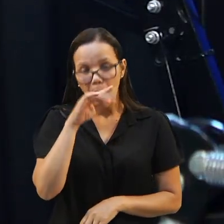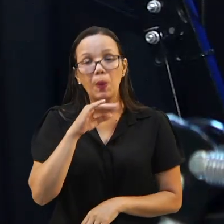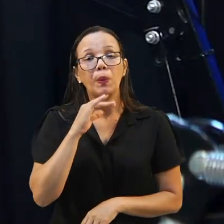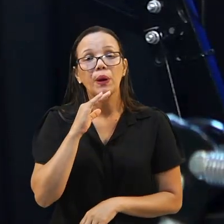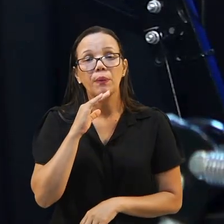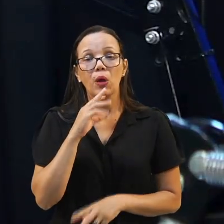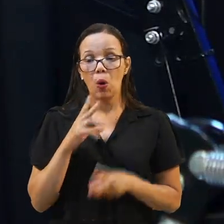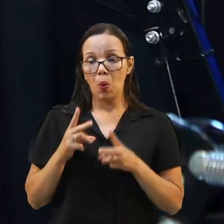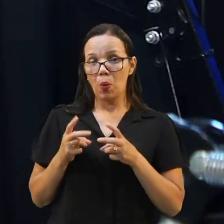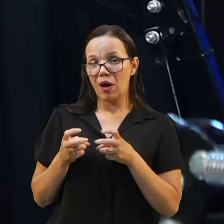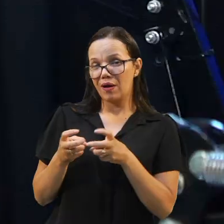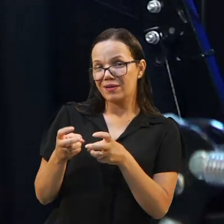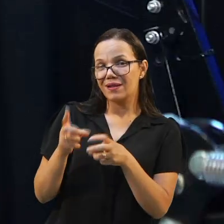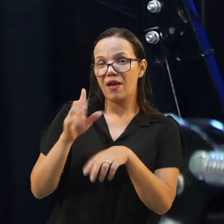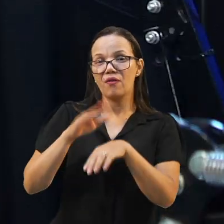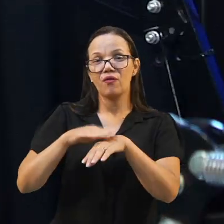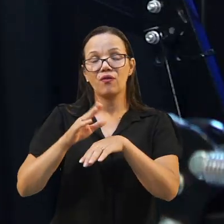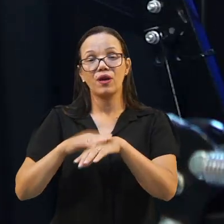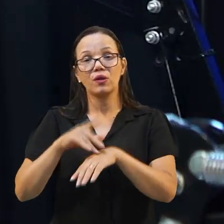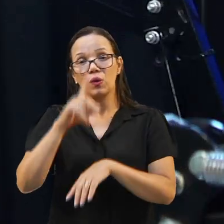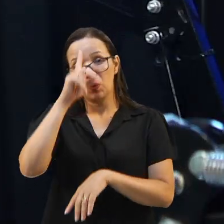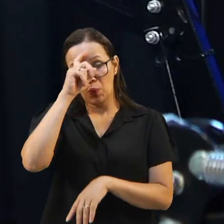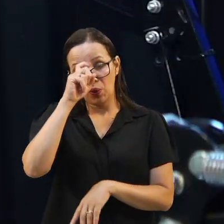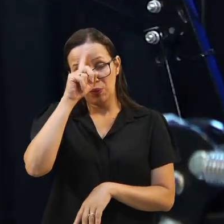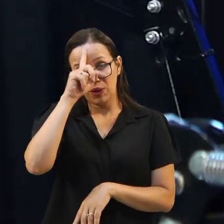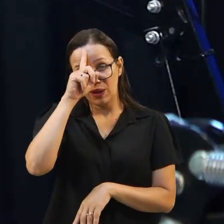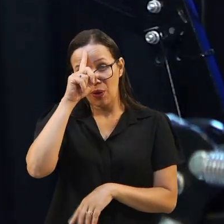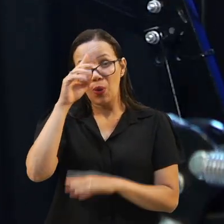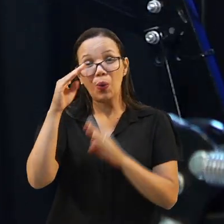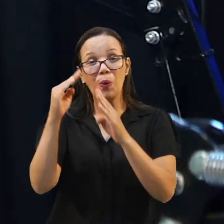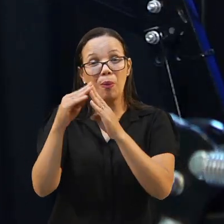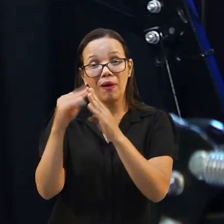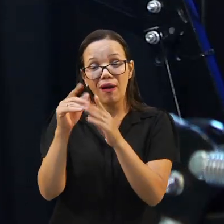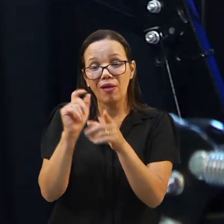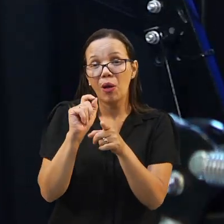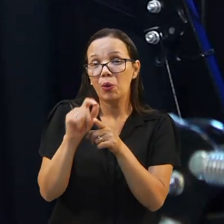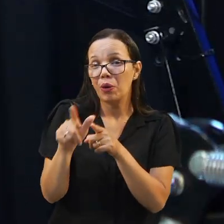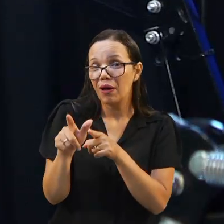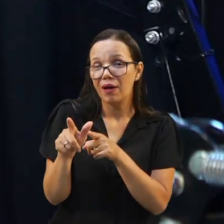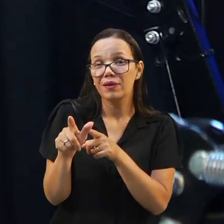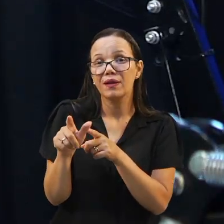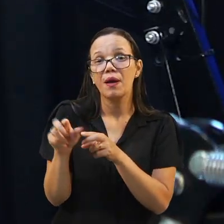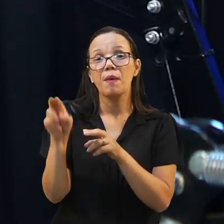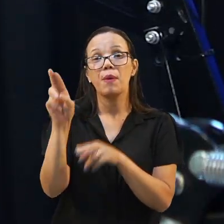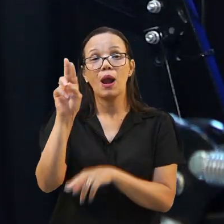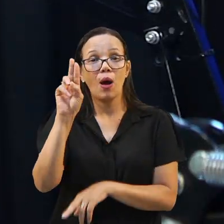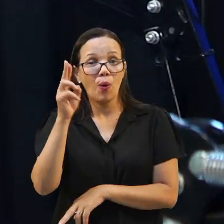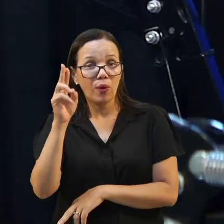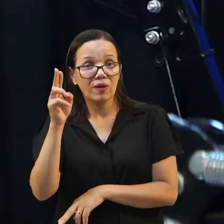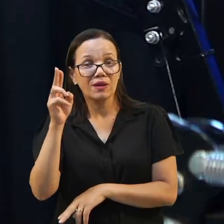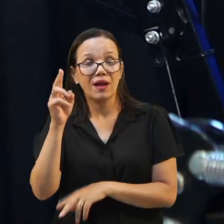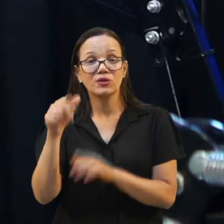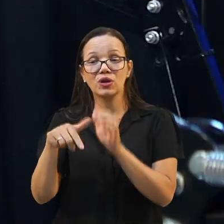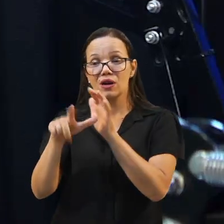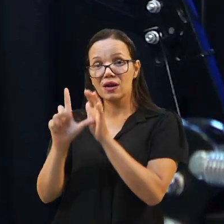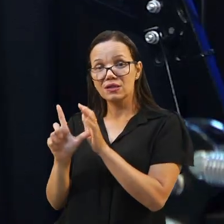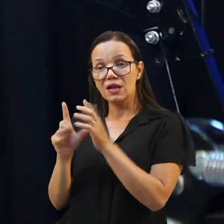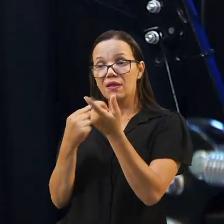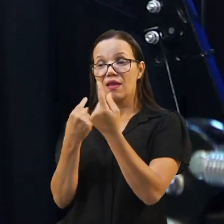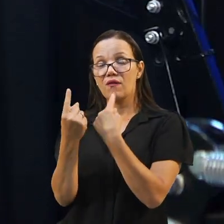câncer feito no Hospital de Clínicas, numa casa alugada pela universidade, lá na Avenida